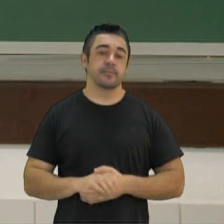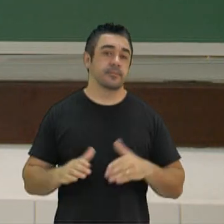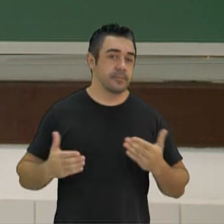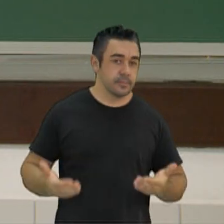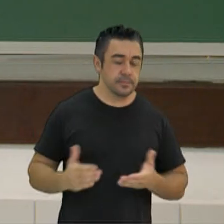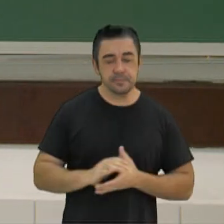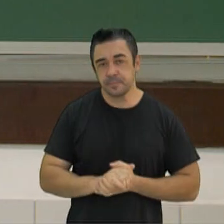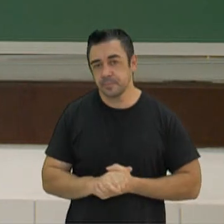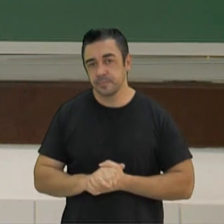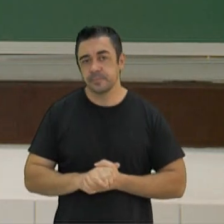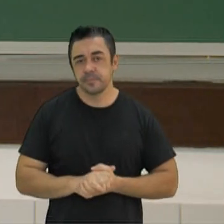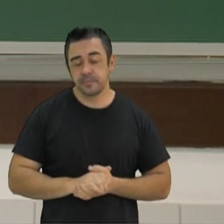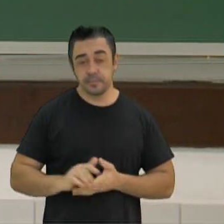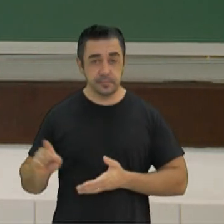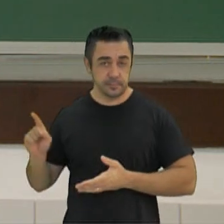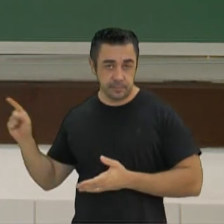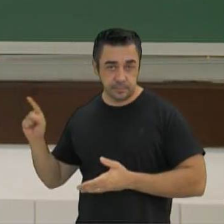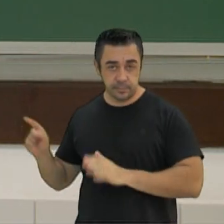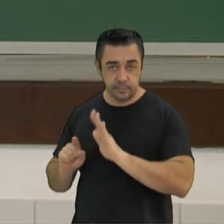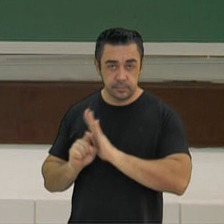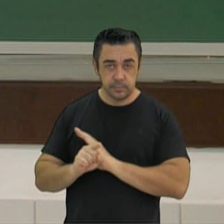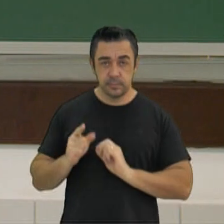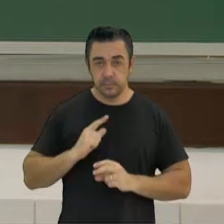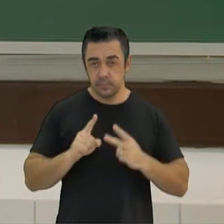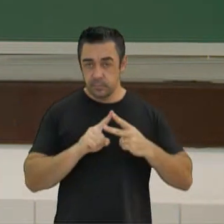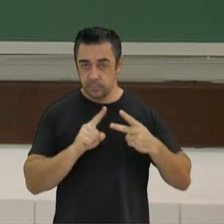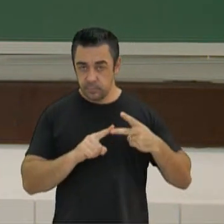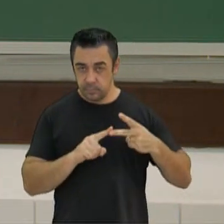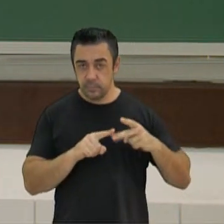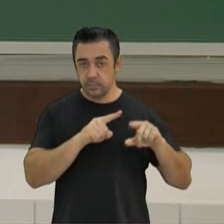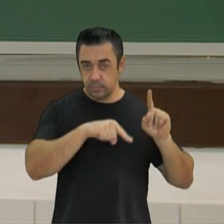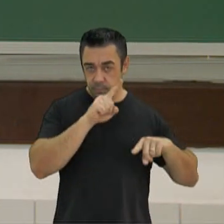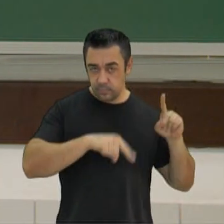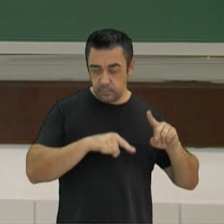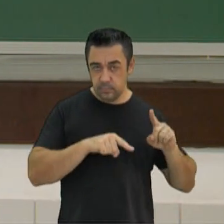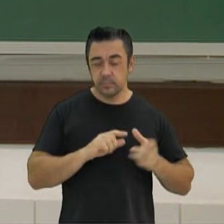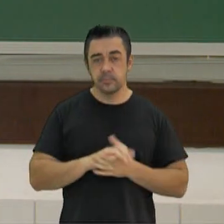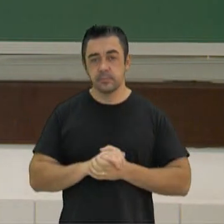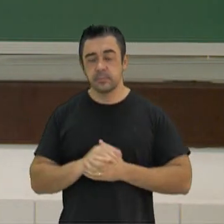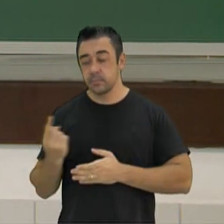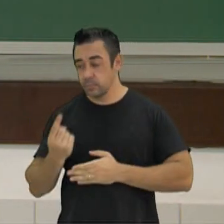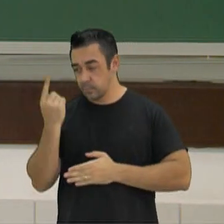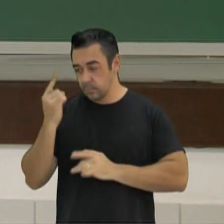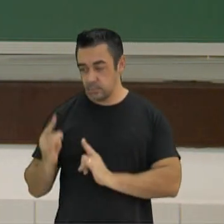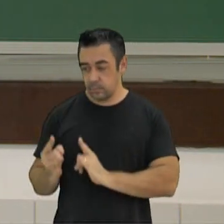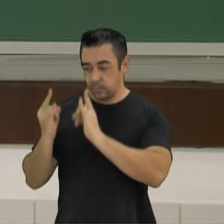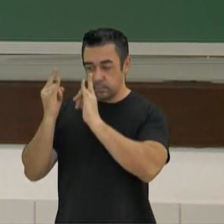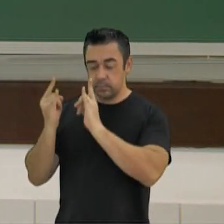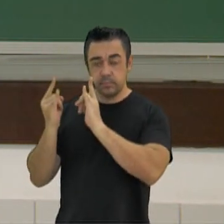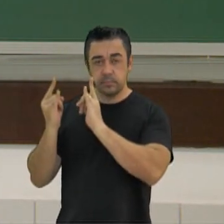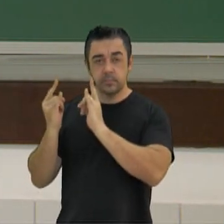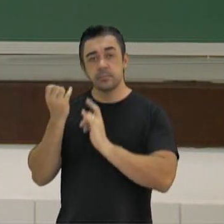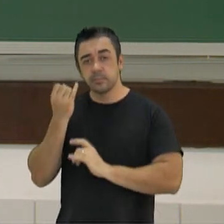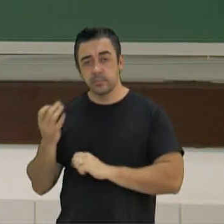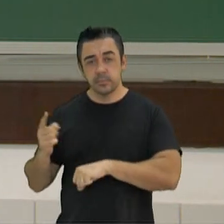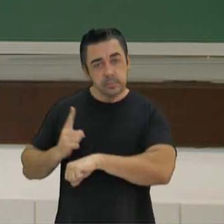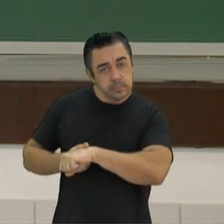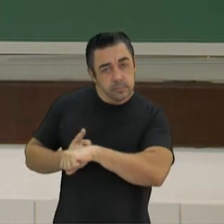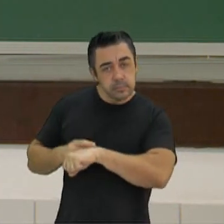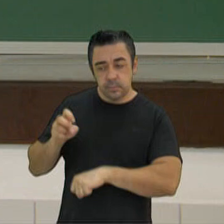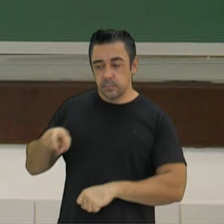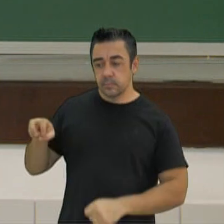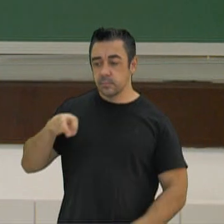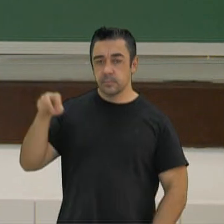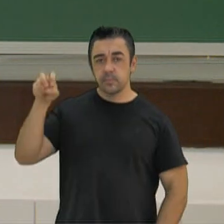Então, galera, nesse quiz nós temos duas variáveis envolvidas, certo? A altura do prédio e o tempo para subir esse prédio.